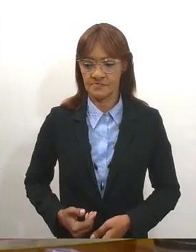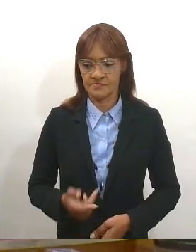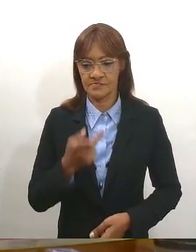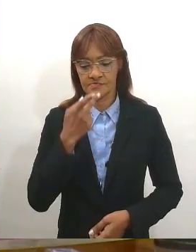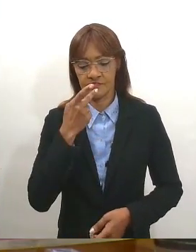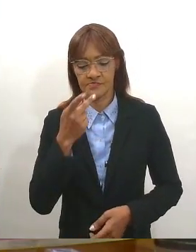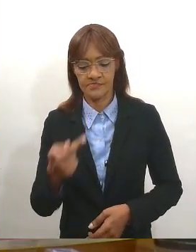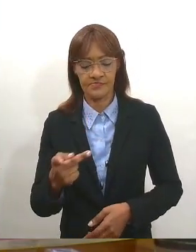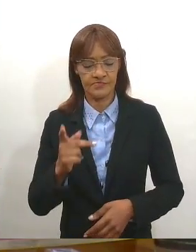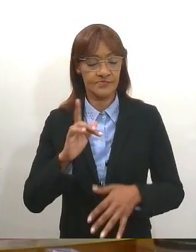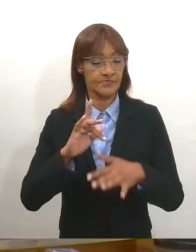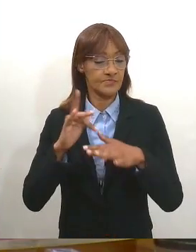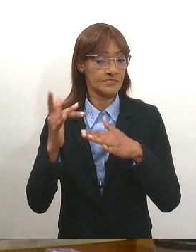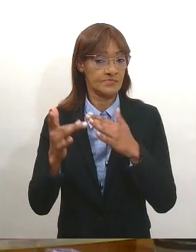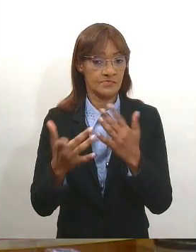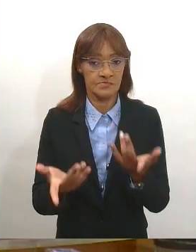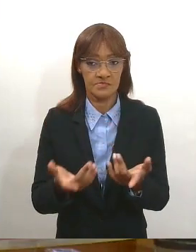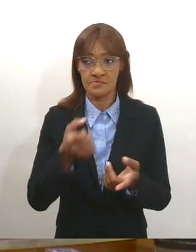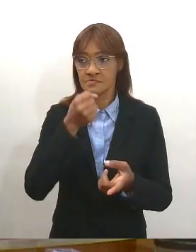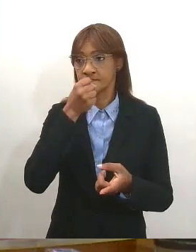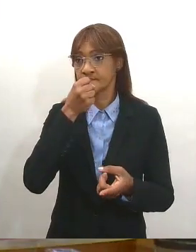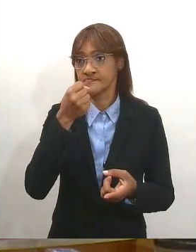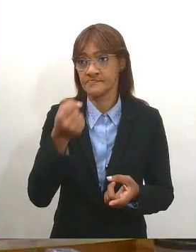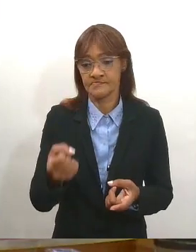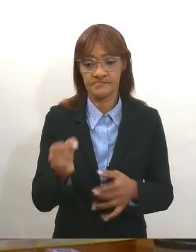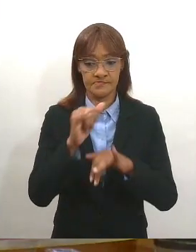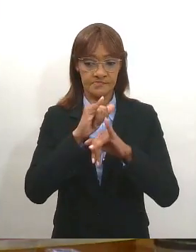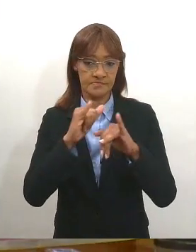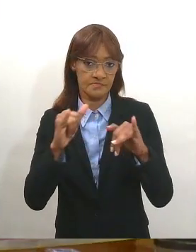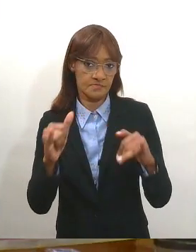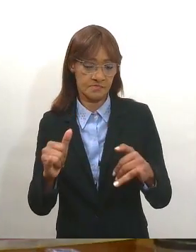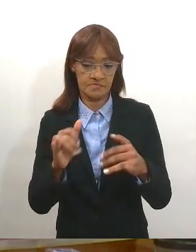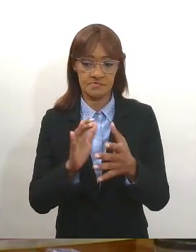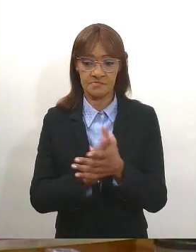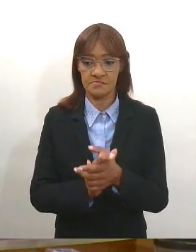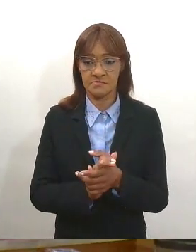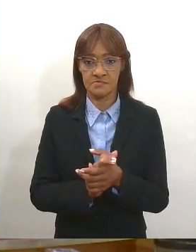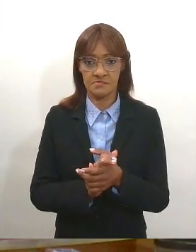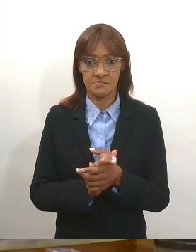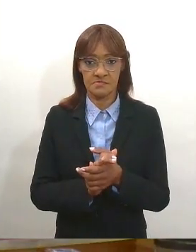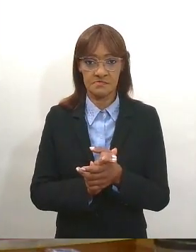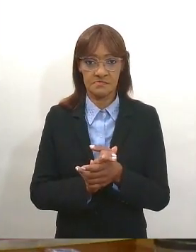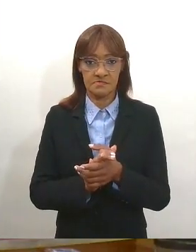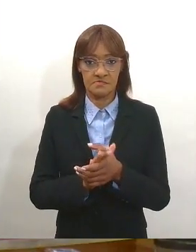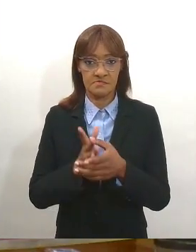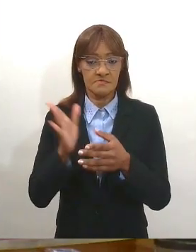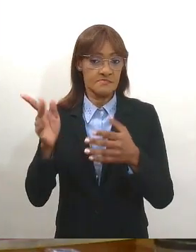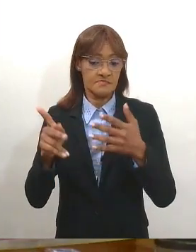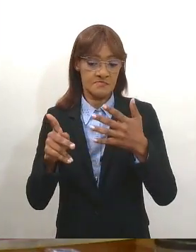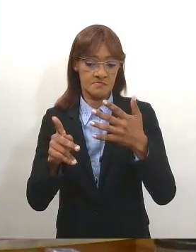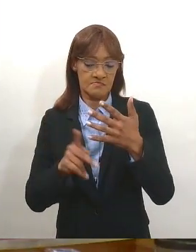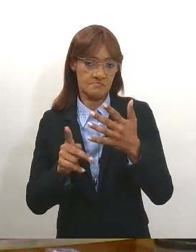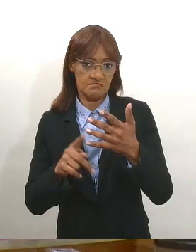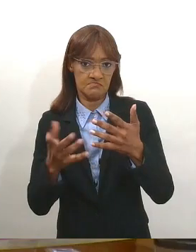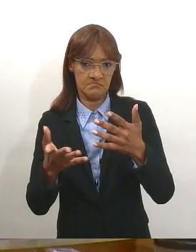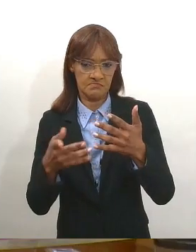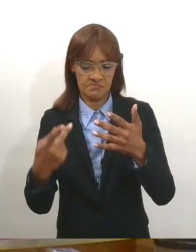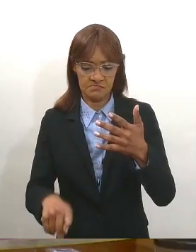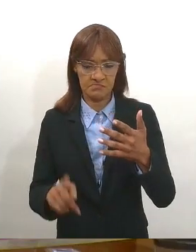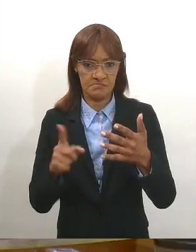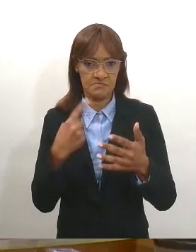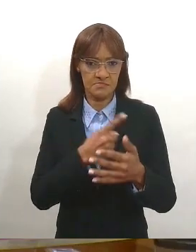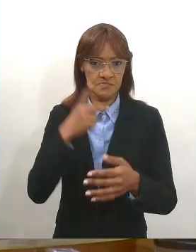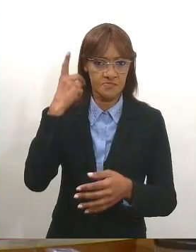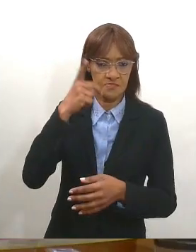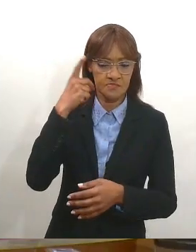querer desqualificar os deputados de oposição, ou também o jovem advogado Ari Osvaldo, que fez também